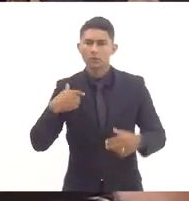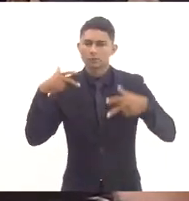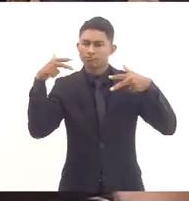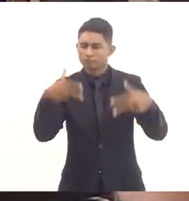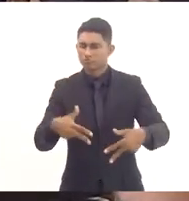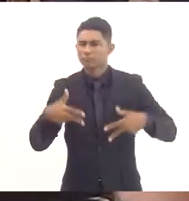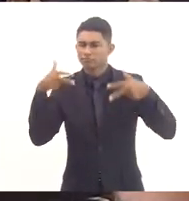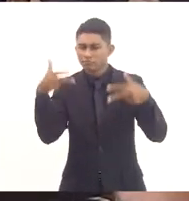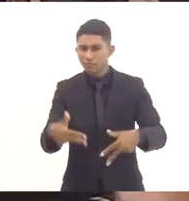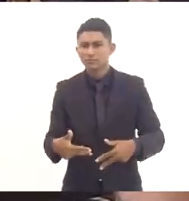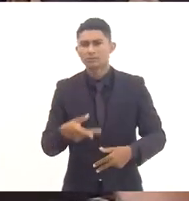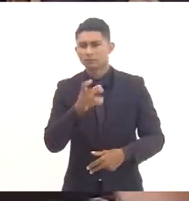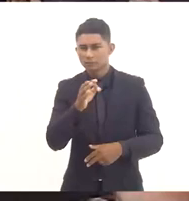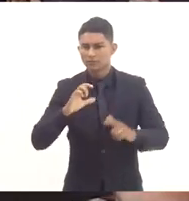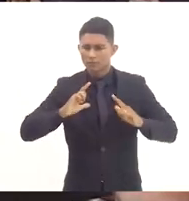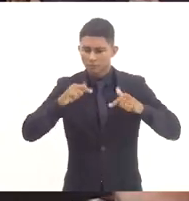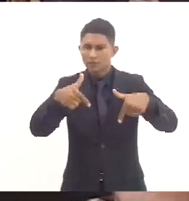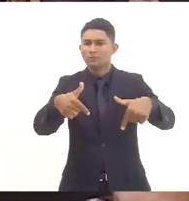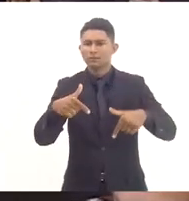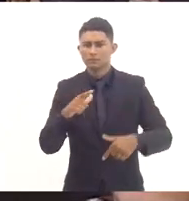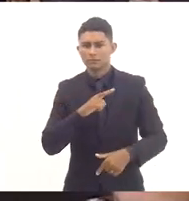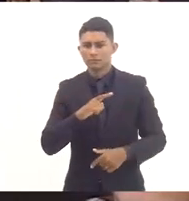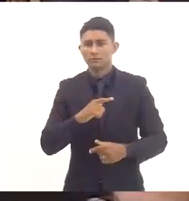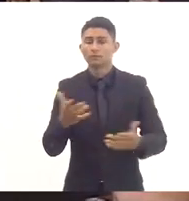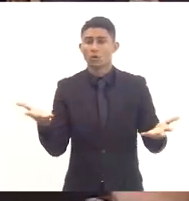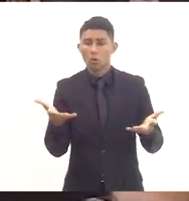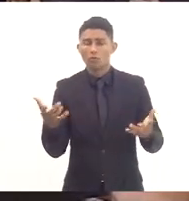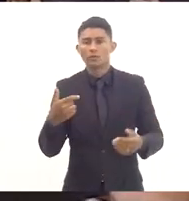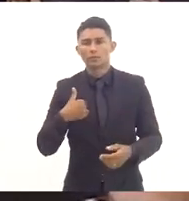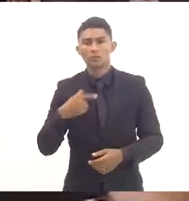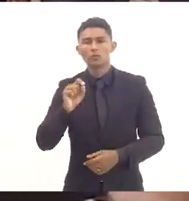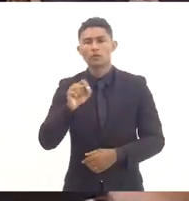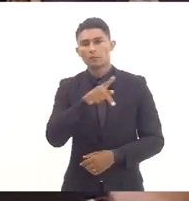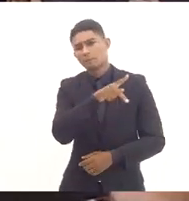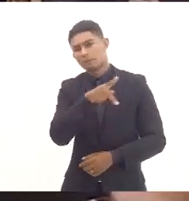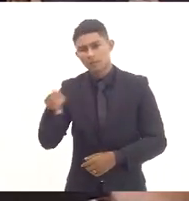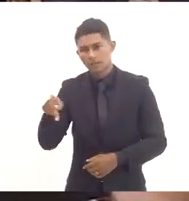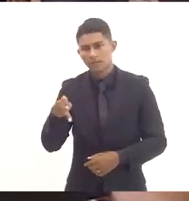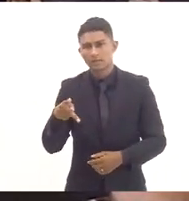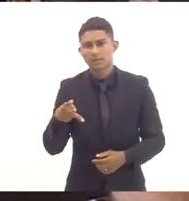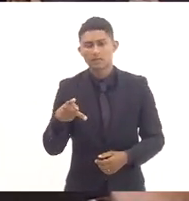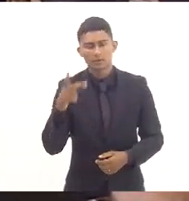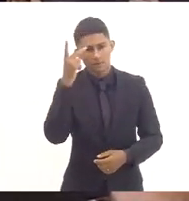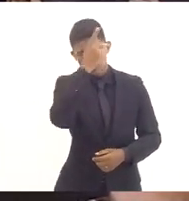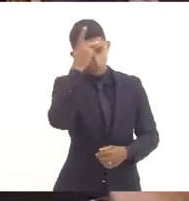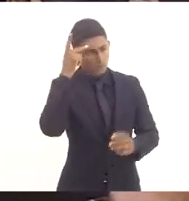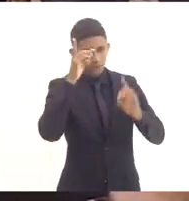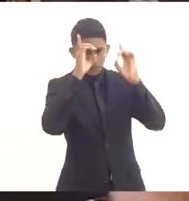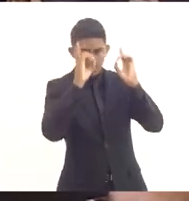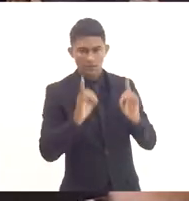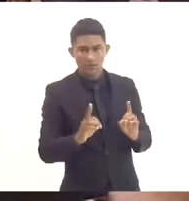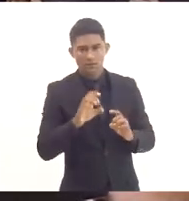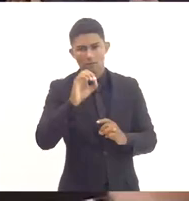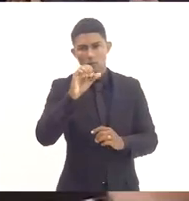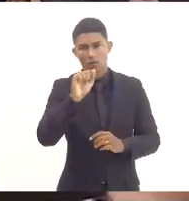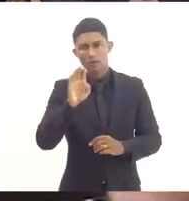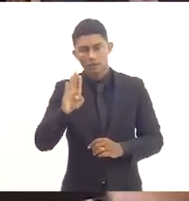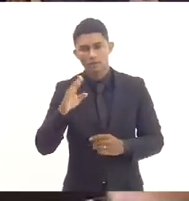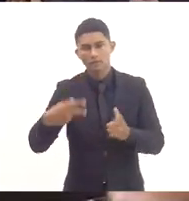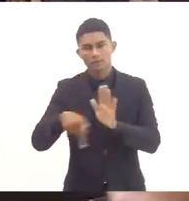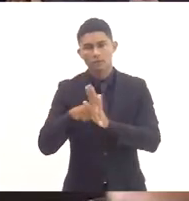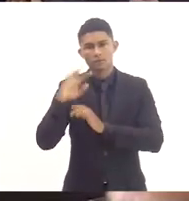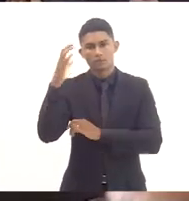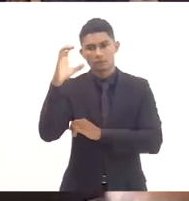militante atuante Hoje eu estou presidente da Comissão dos direitos da pessoa com deficiência da OAB de Niterói